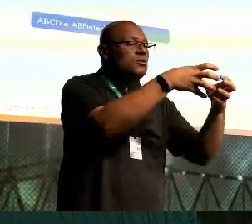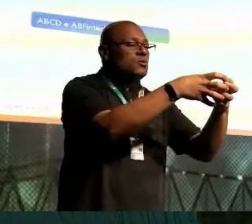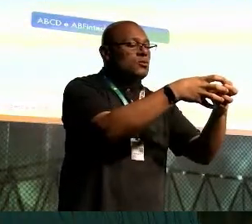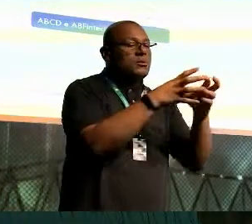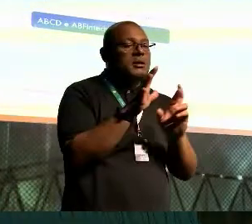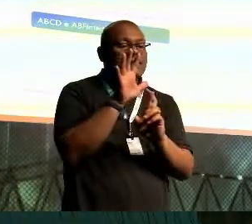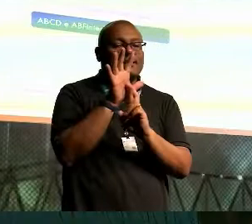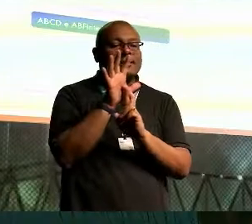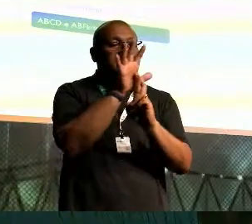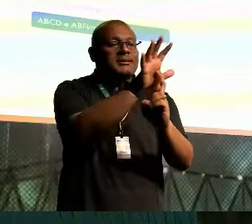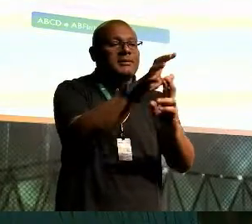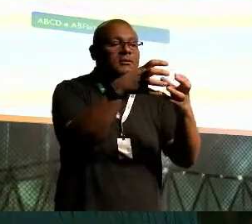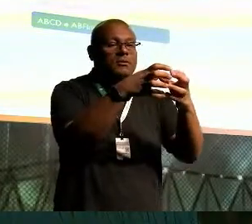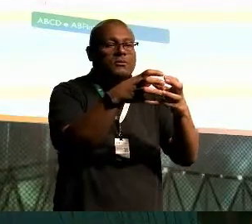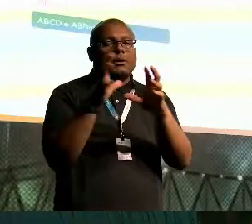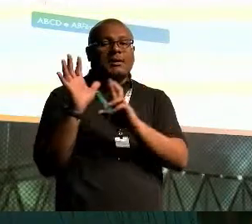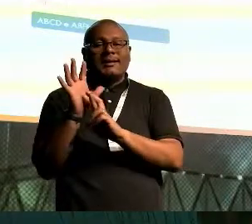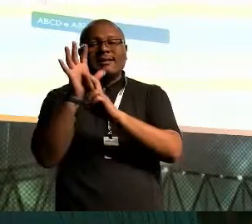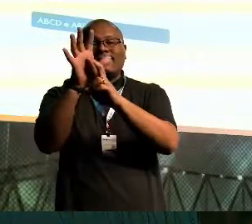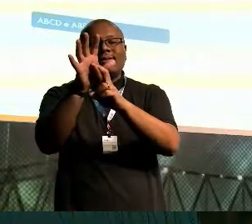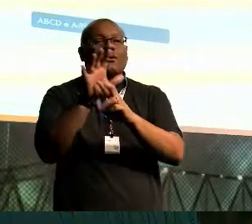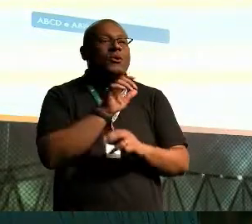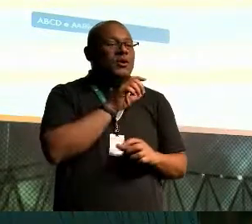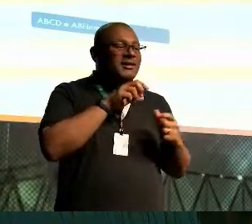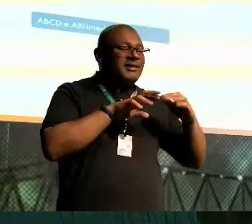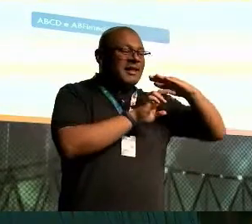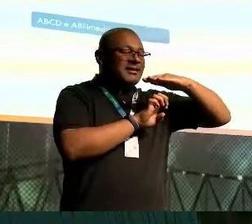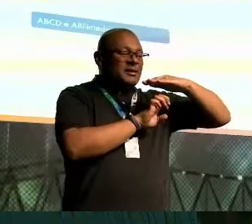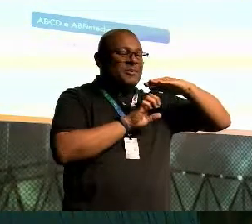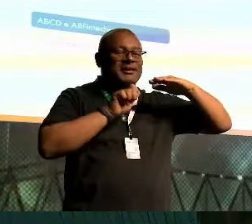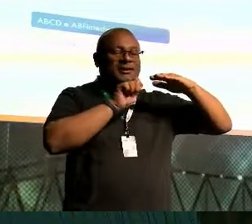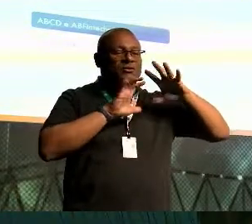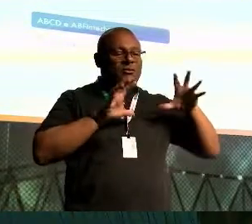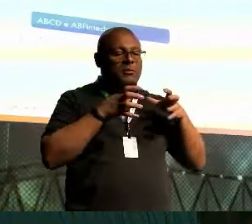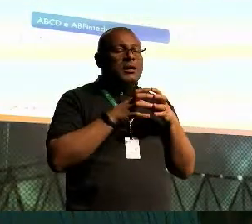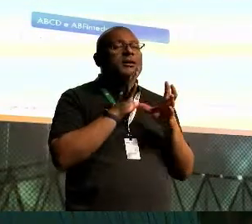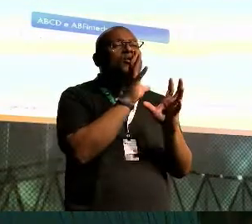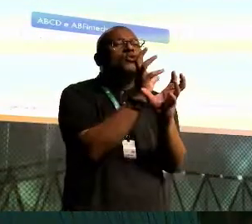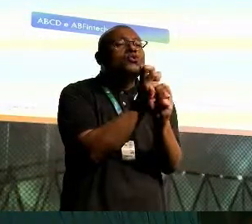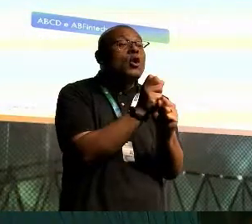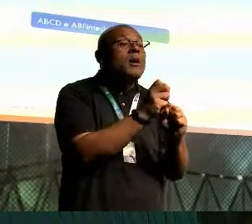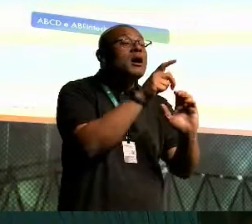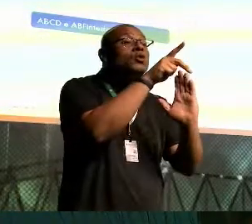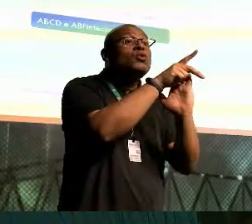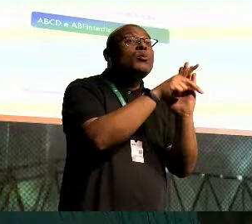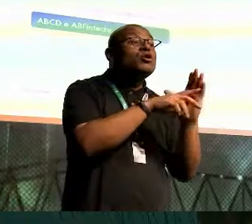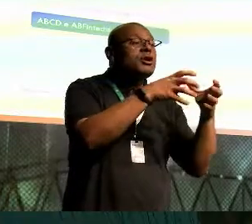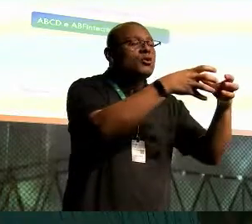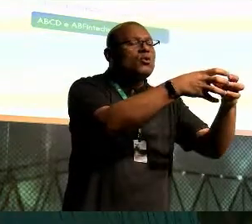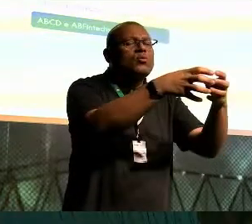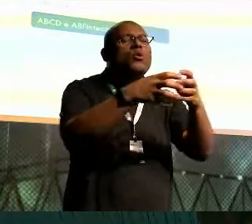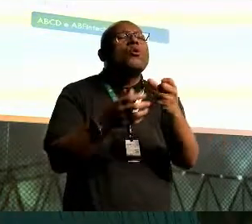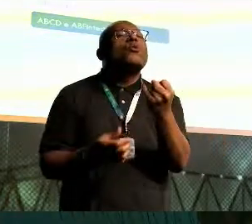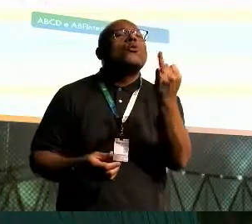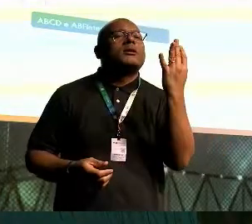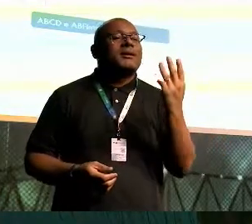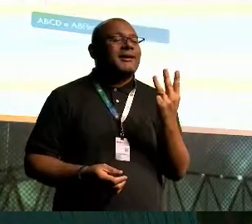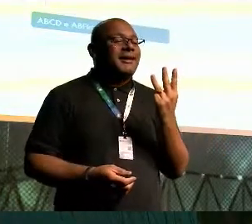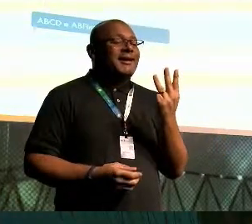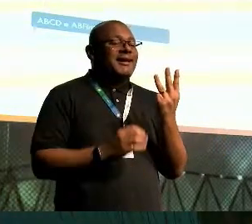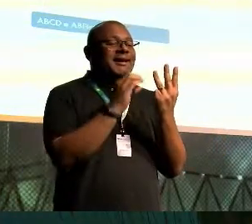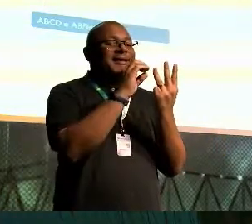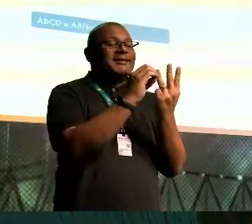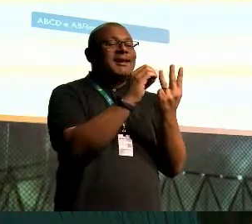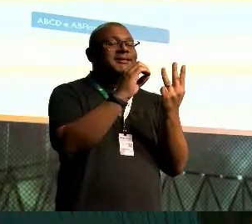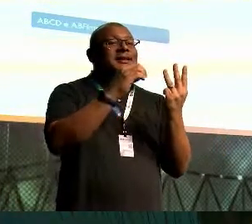dessas associações. Então, a gente tem no projeto, fiz uma conta rápida aqui, a gente tem em torno de 300